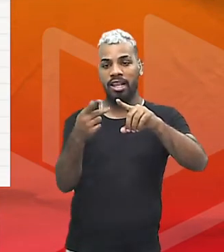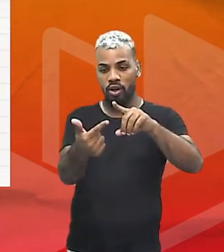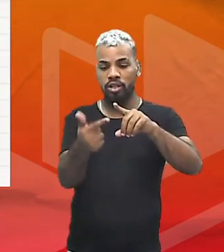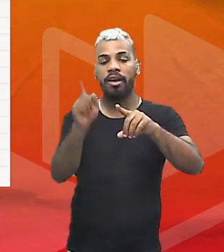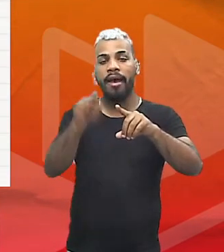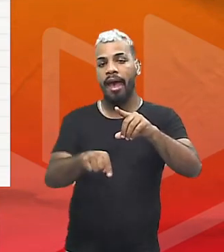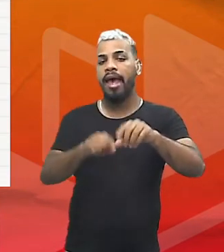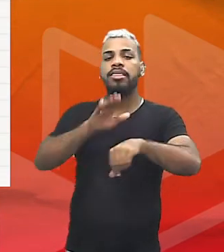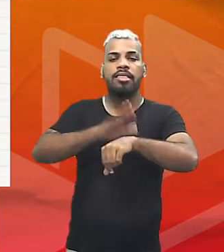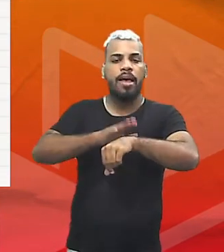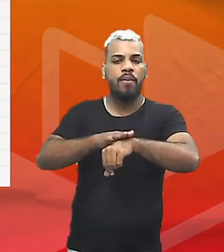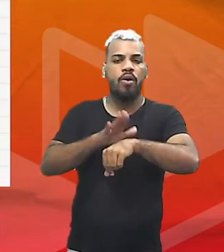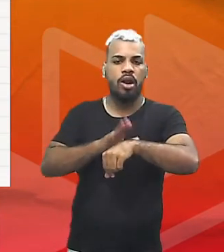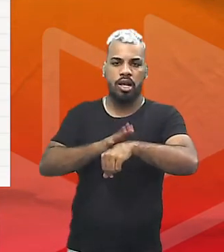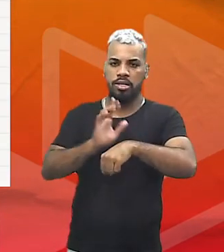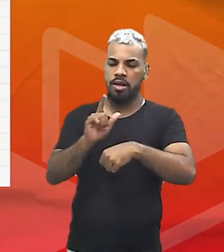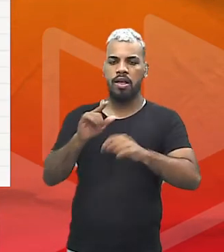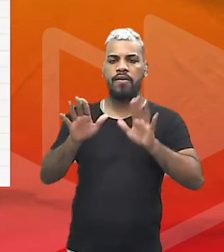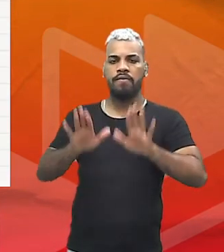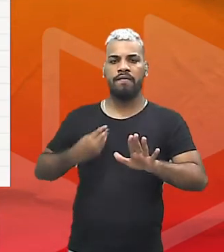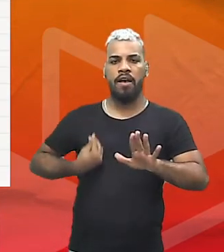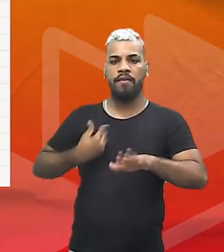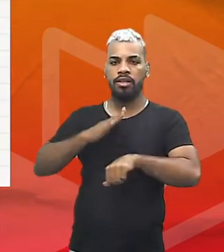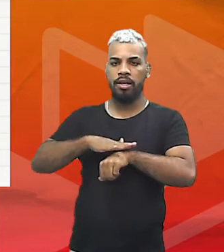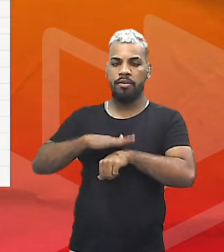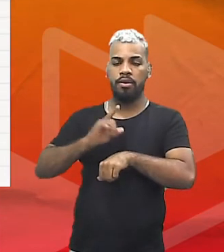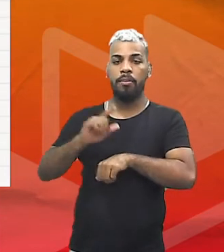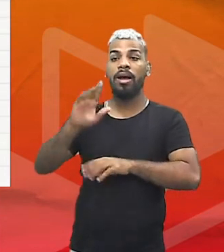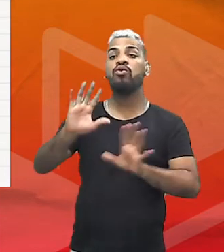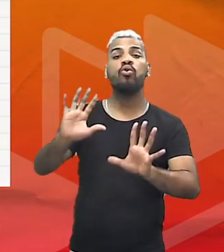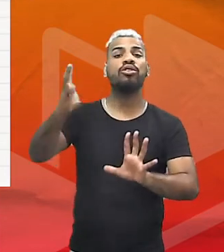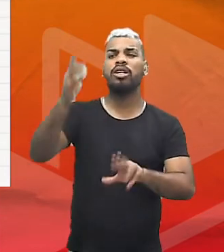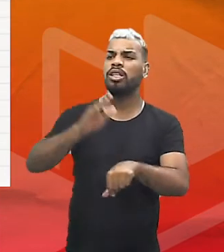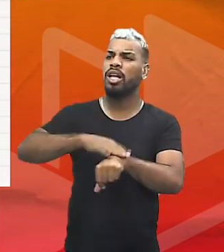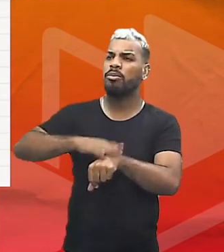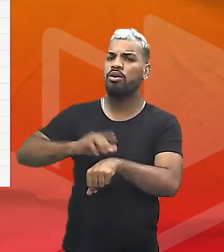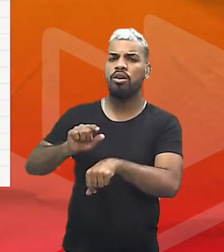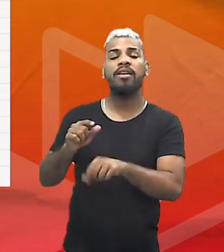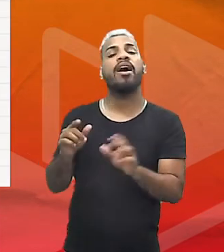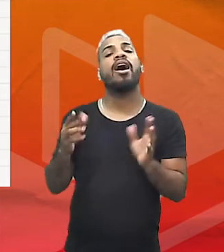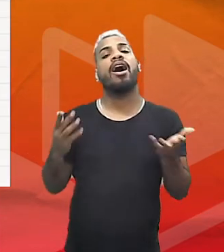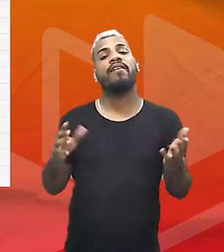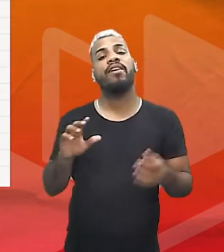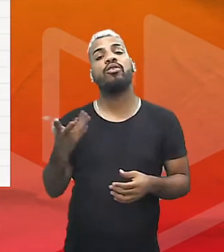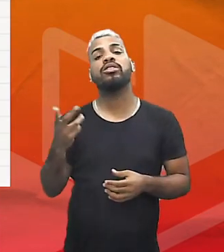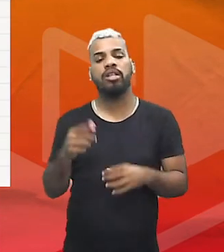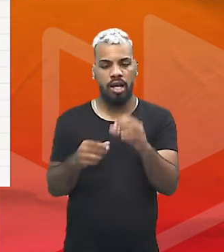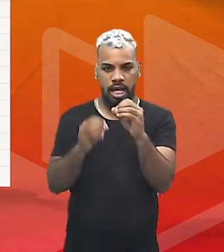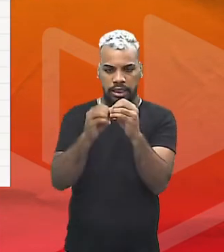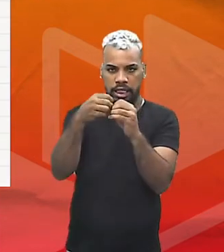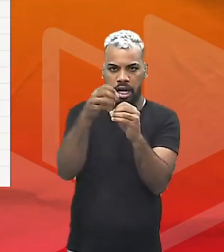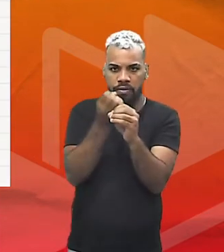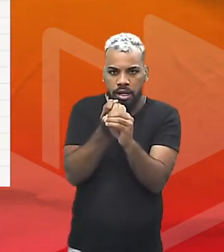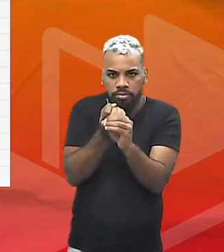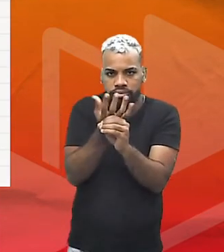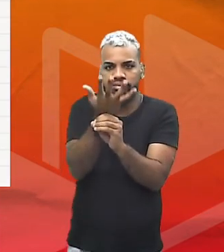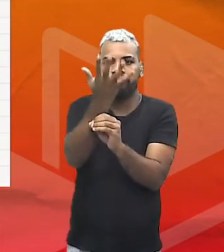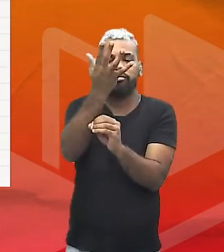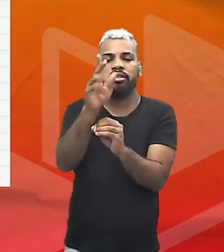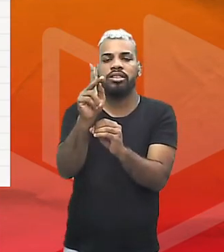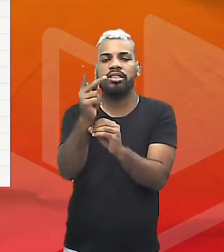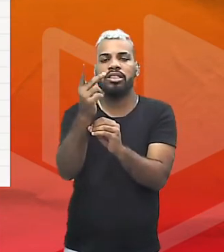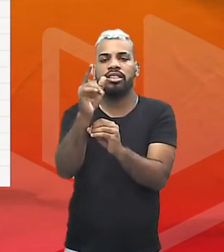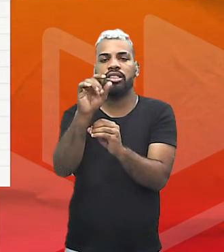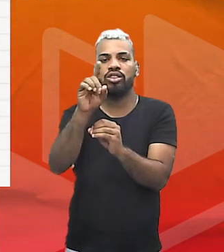temporárias como eles são moléculas temporárias aí o que que vai acontecer Eles vão liberar esses hidrogênios que eles não podem segurar por